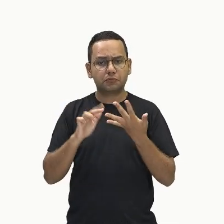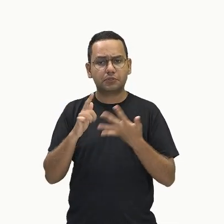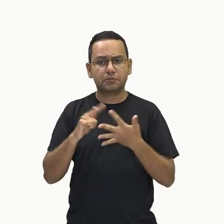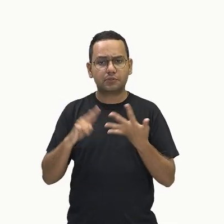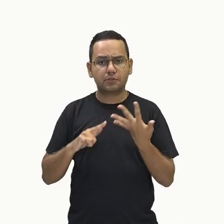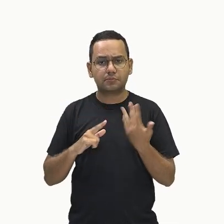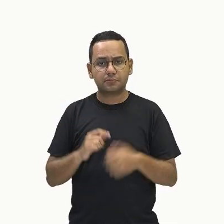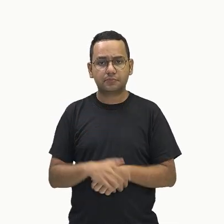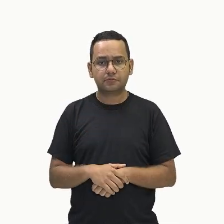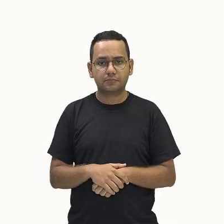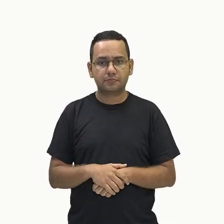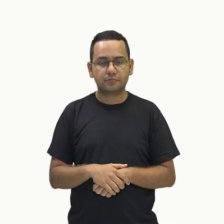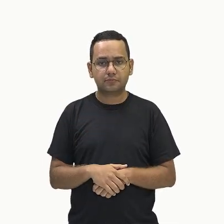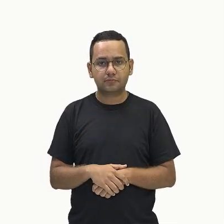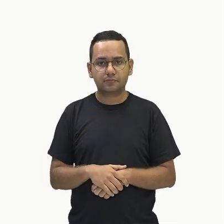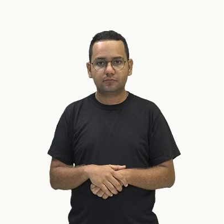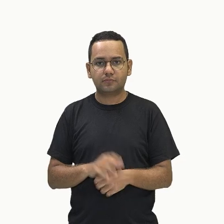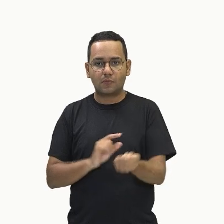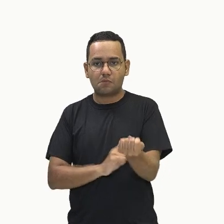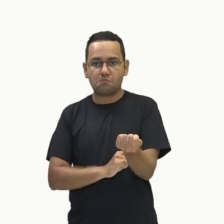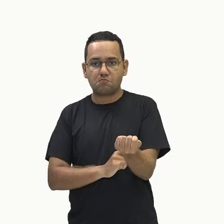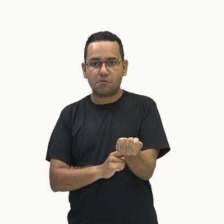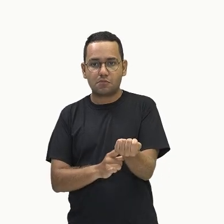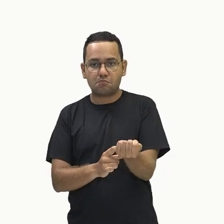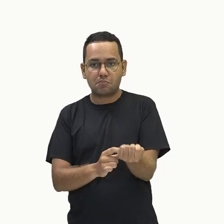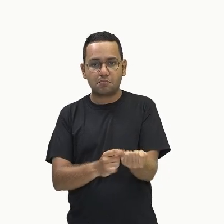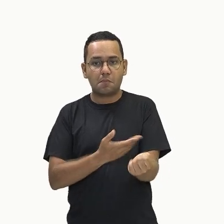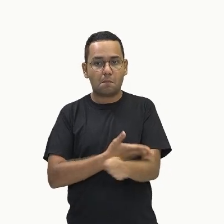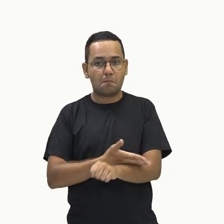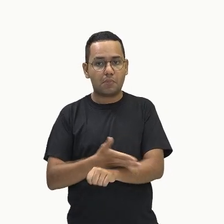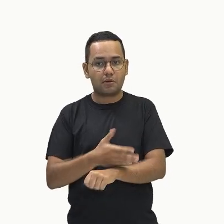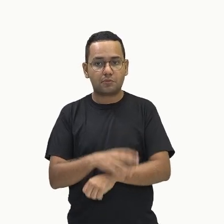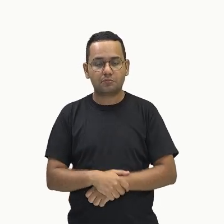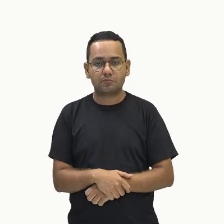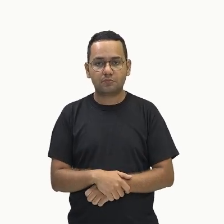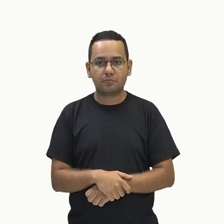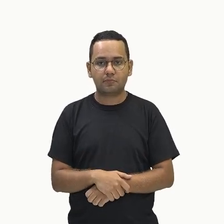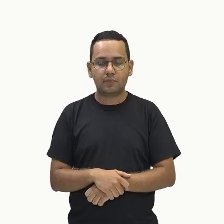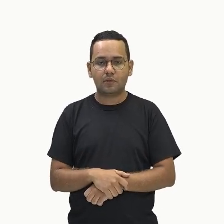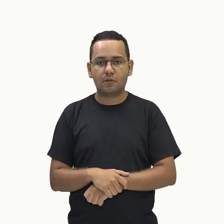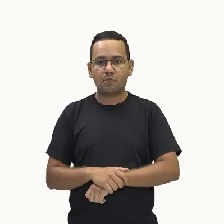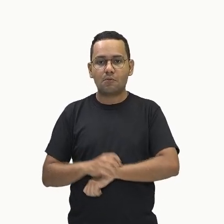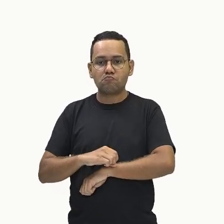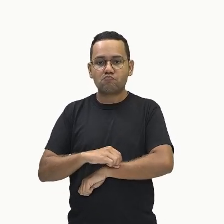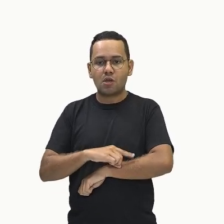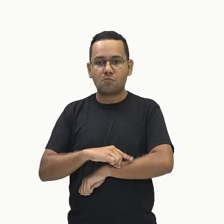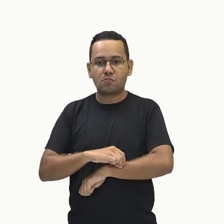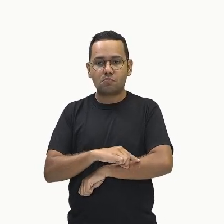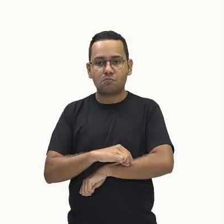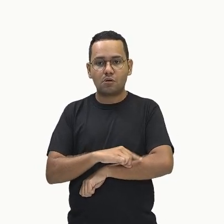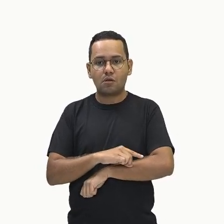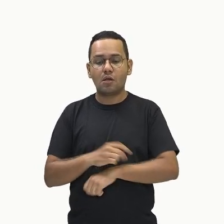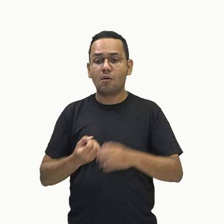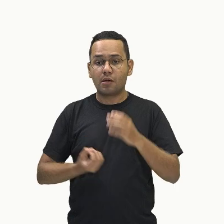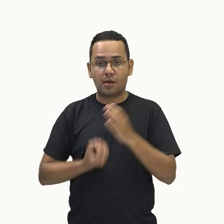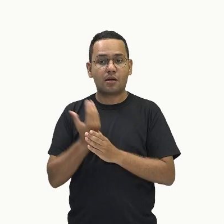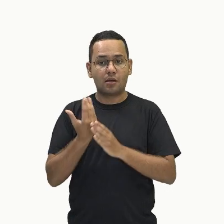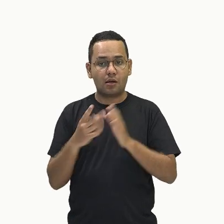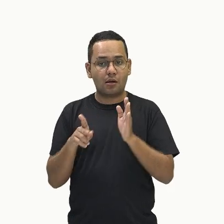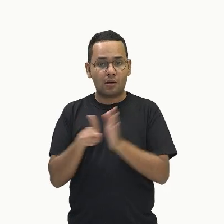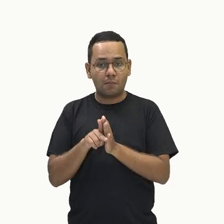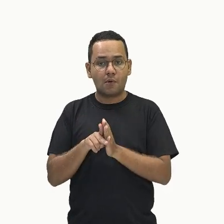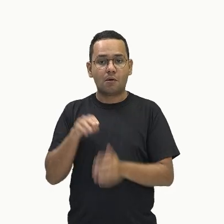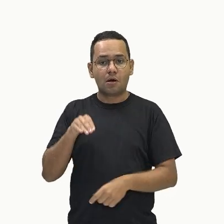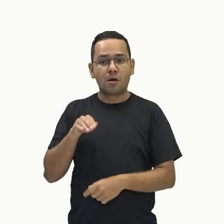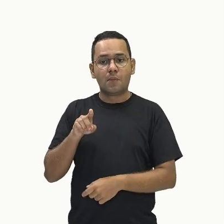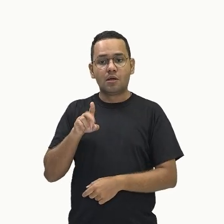teremos os glóbulos brancos, que são as células produzidas na medula, que fazem parte do